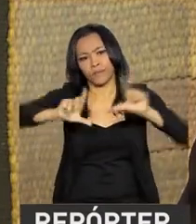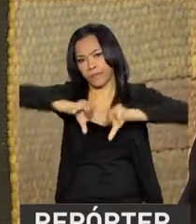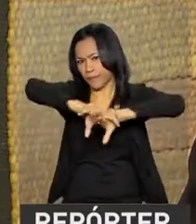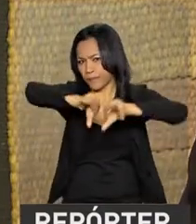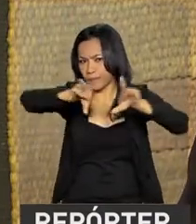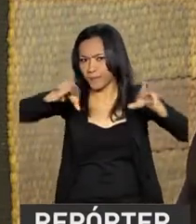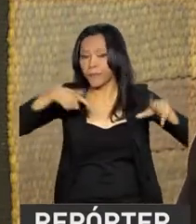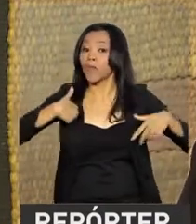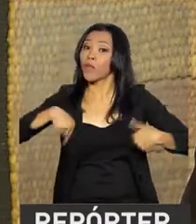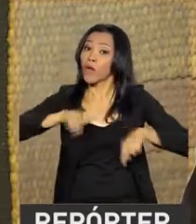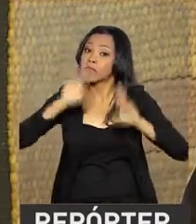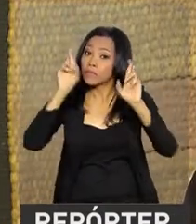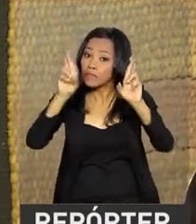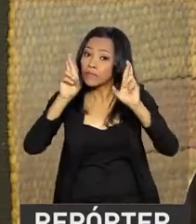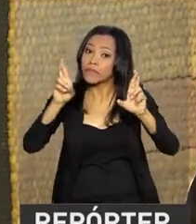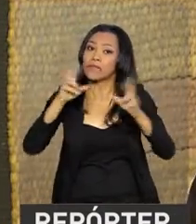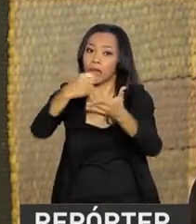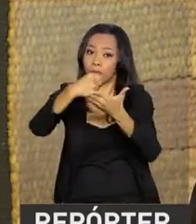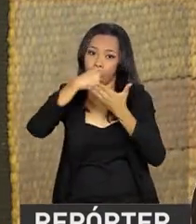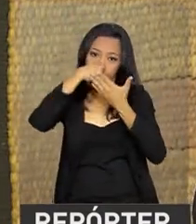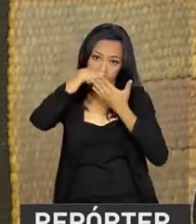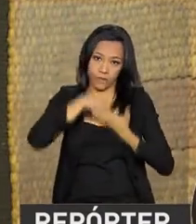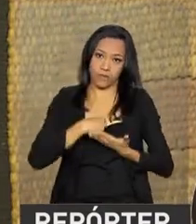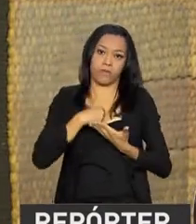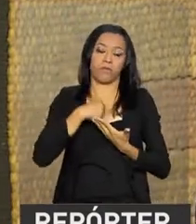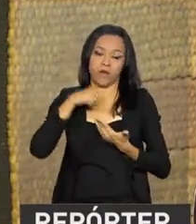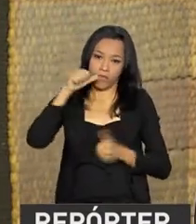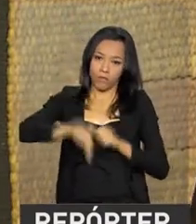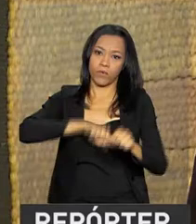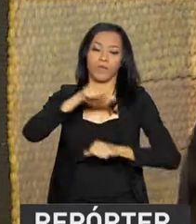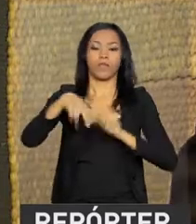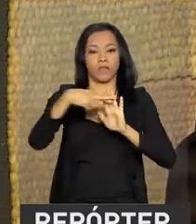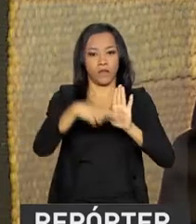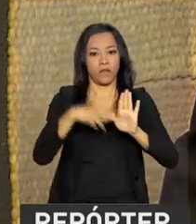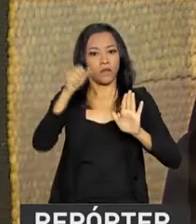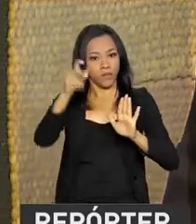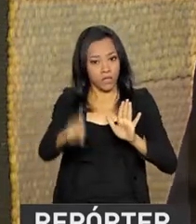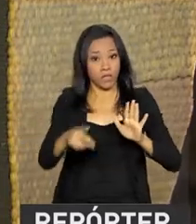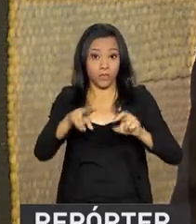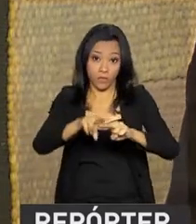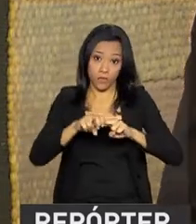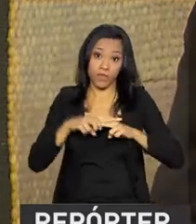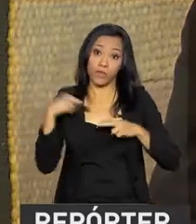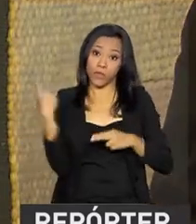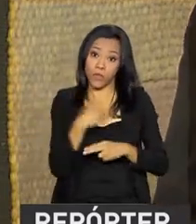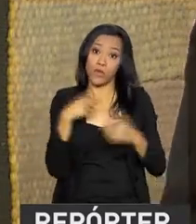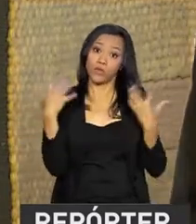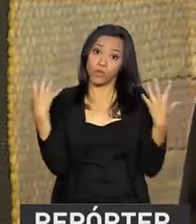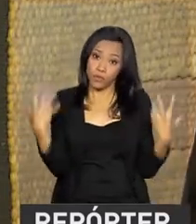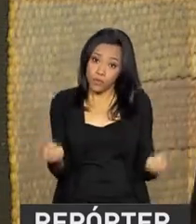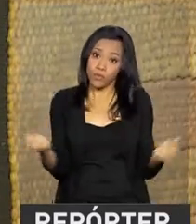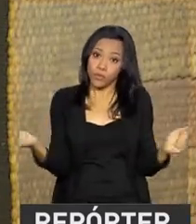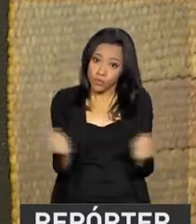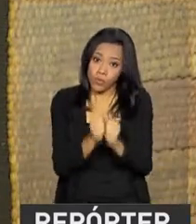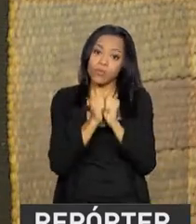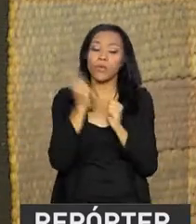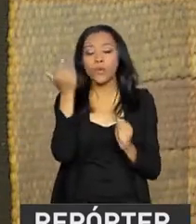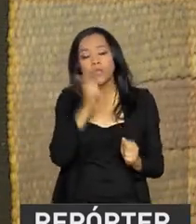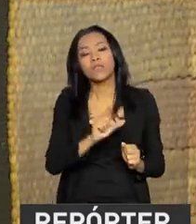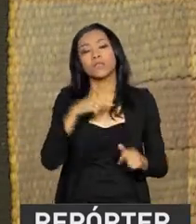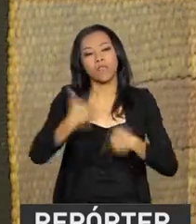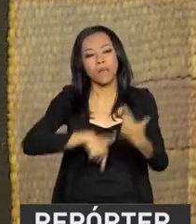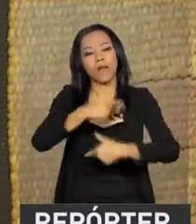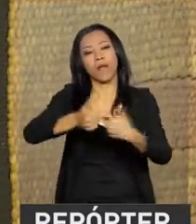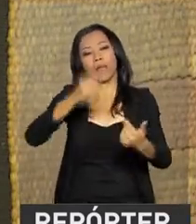nós estamos contando com muito apoio para a reforma. Portanto, juntos, nós continuaremos a trabalhar por um